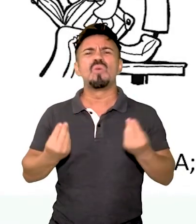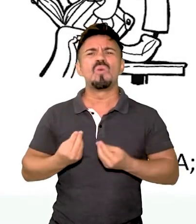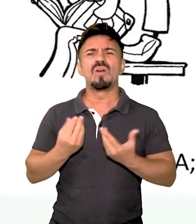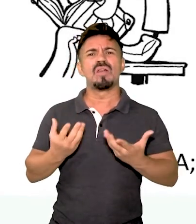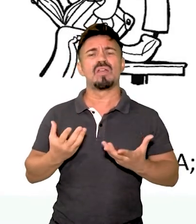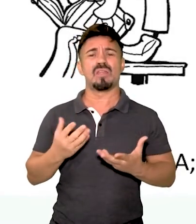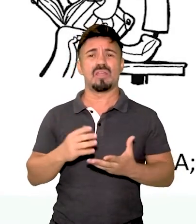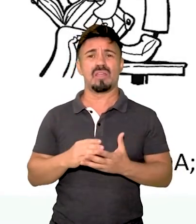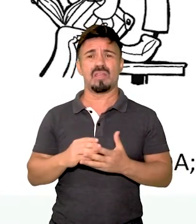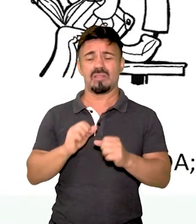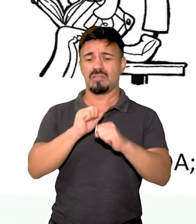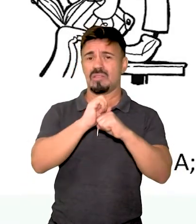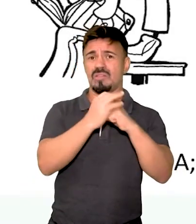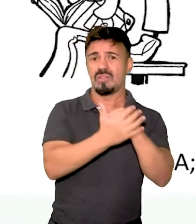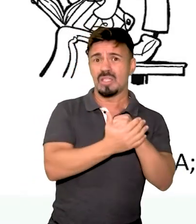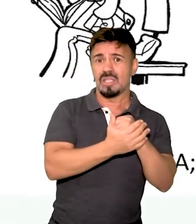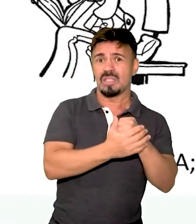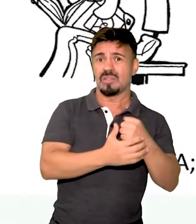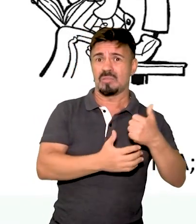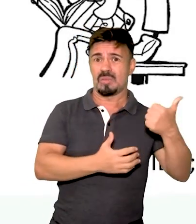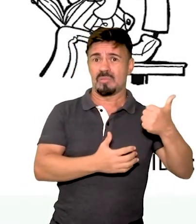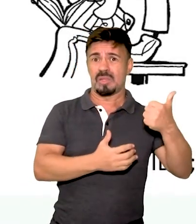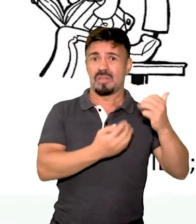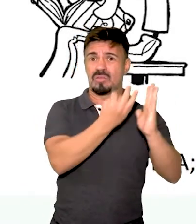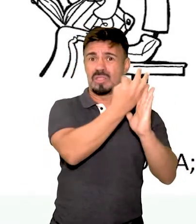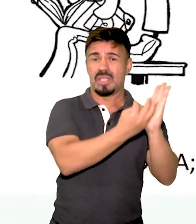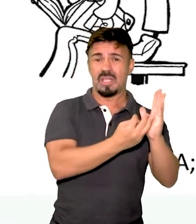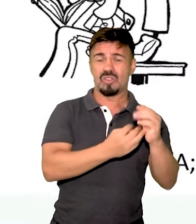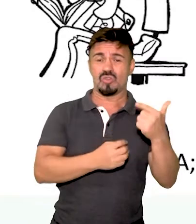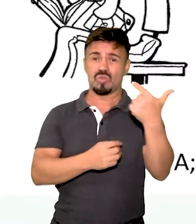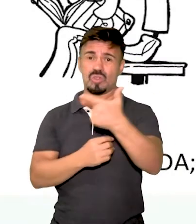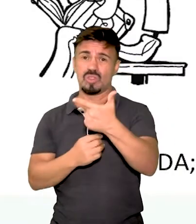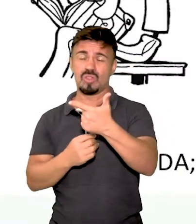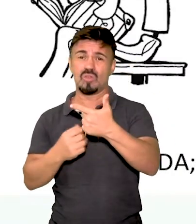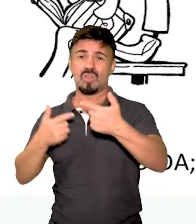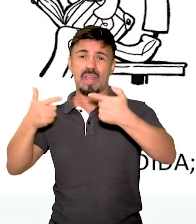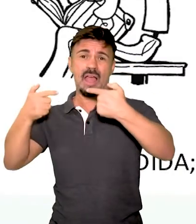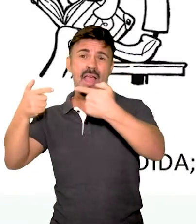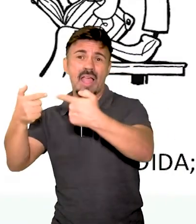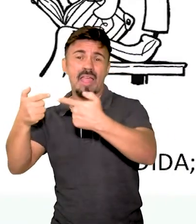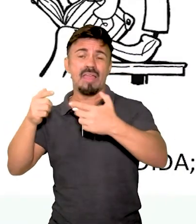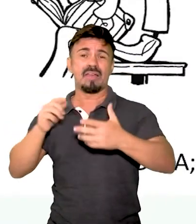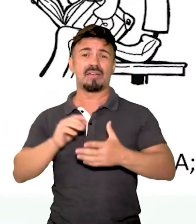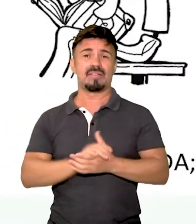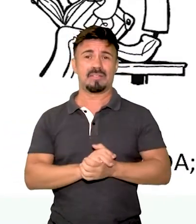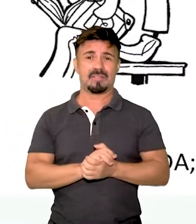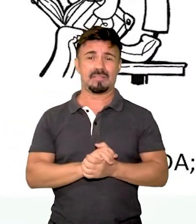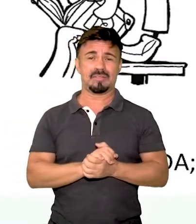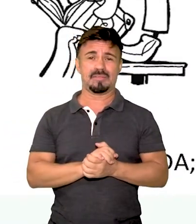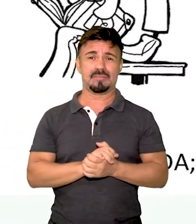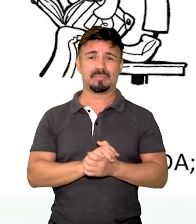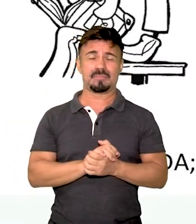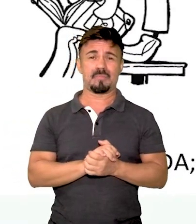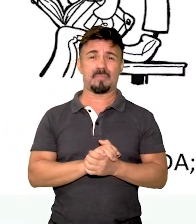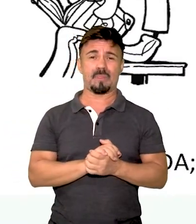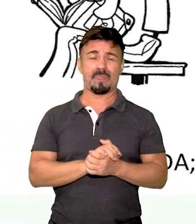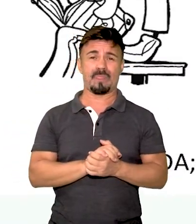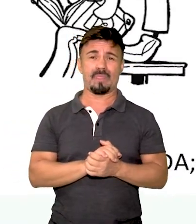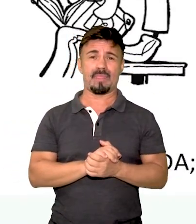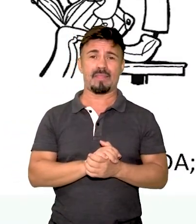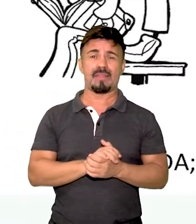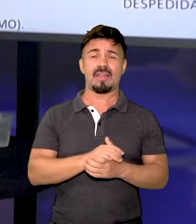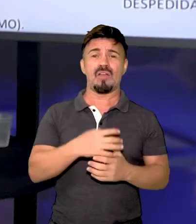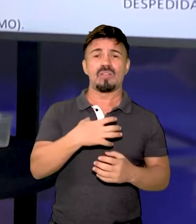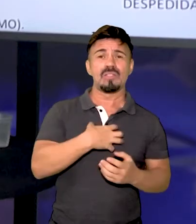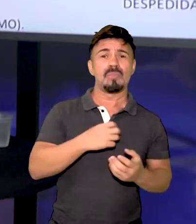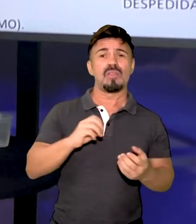sobre a Covid, no segundo ela fala sobre a guerra. Esses relatos de acontecimento ou